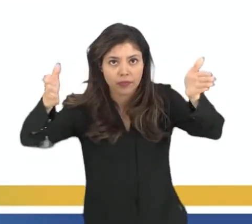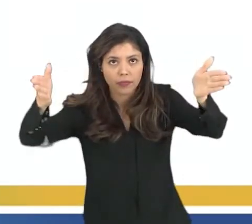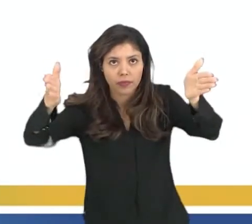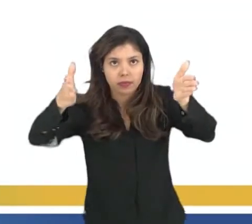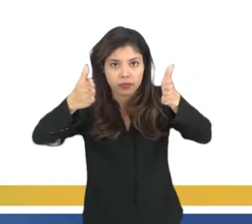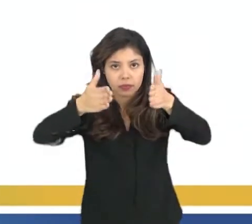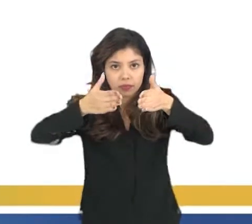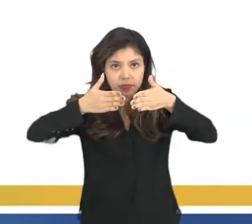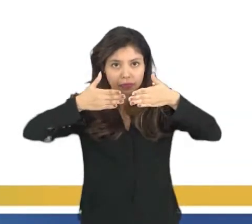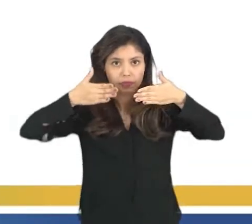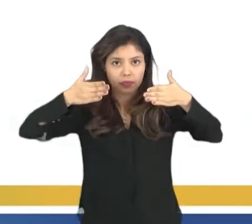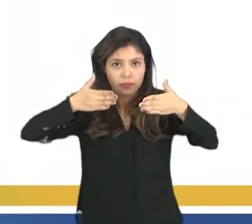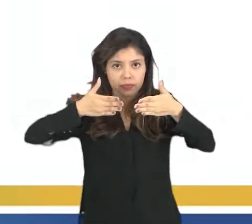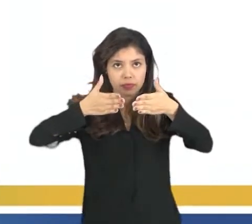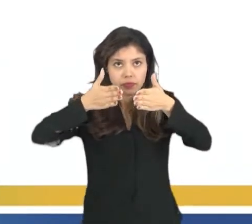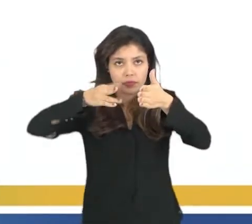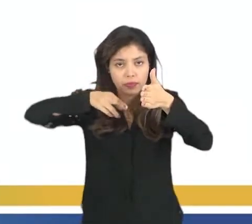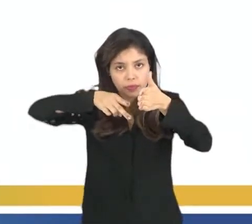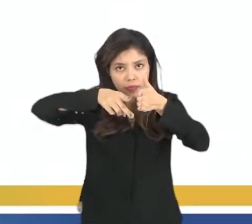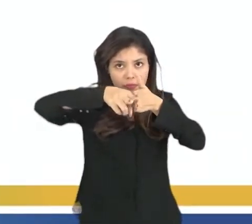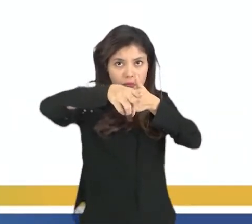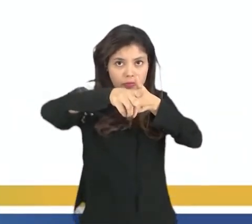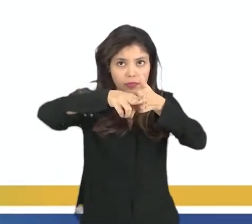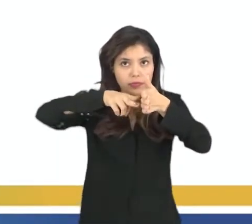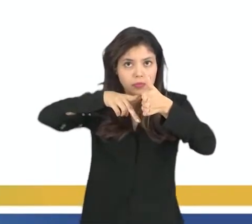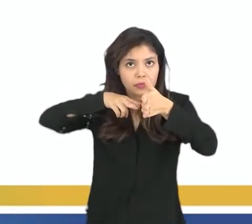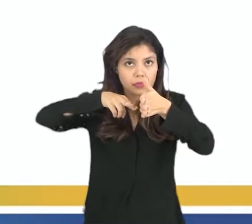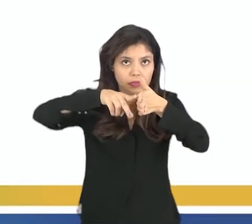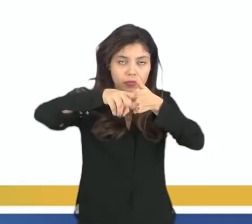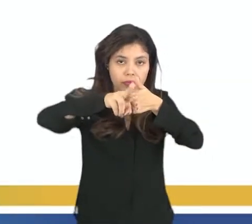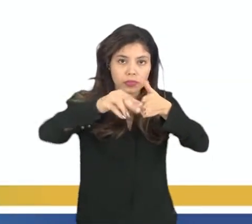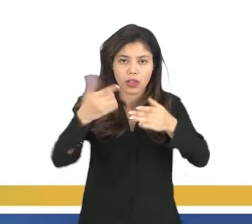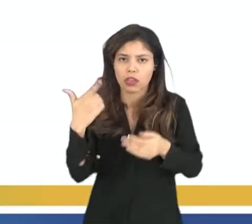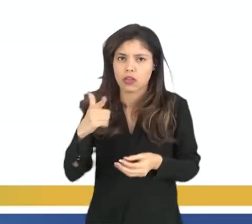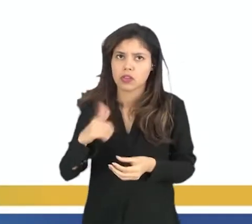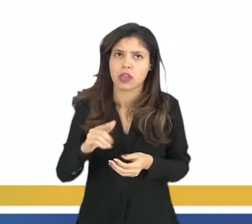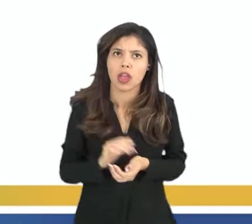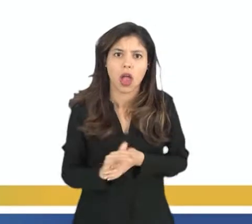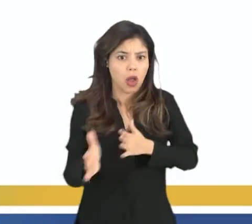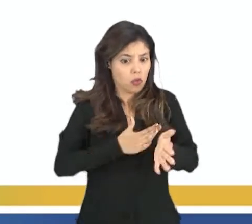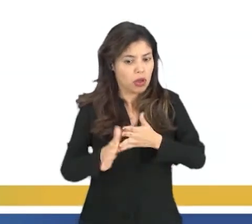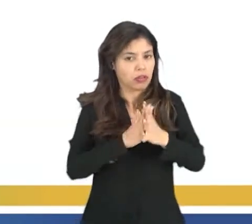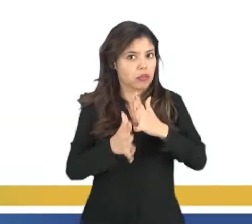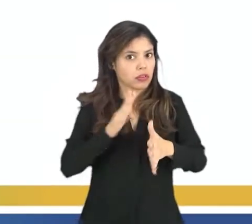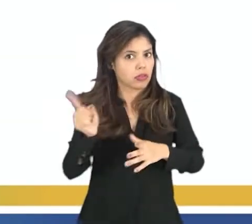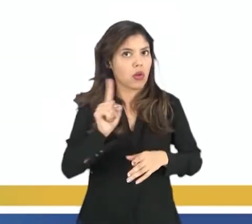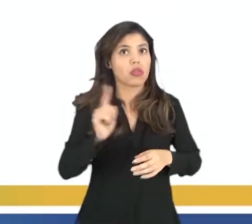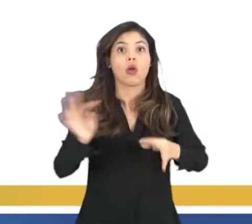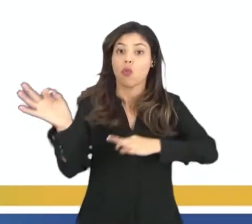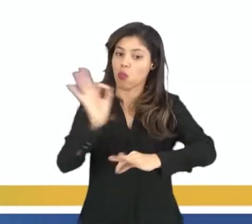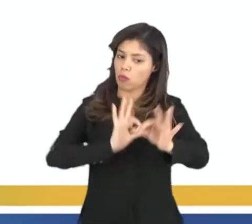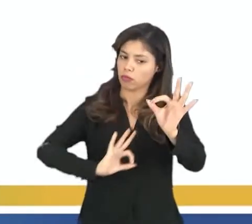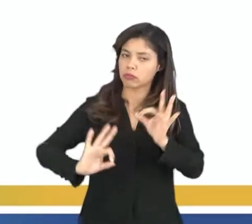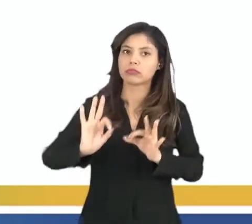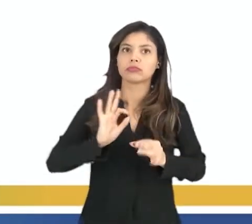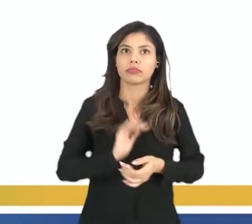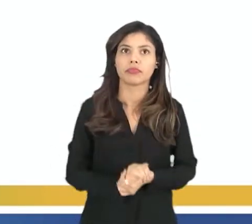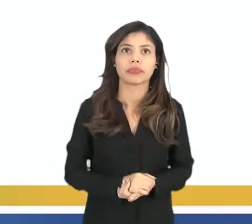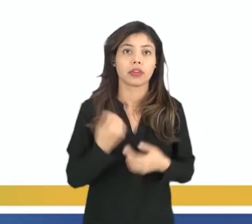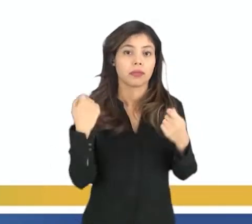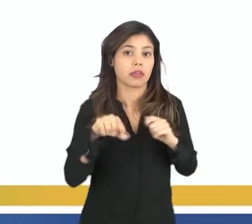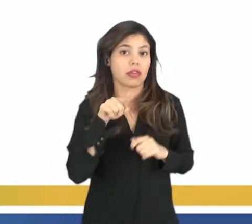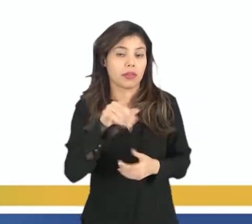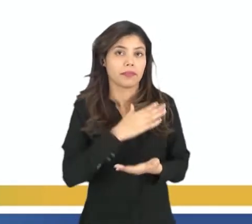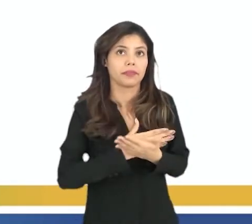entrar e quem pode sair de dentro da célula. Ou seja, ela não é um compartimento bagunçado, ela tem todo um controle. E quem faz esse